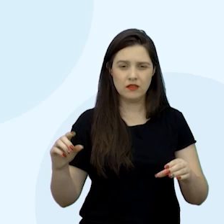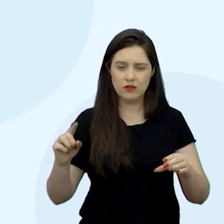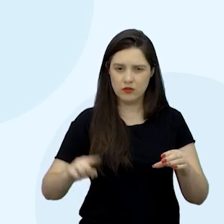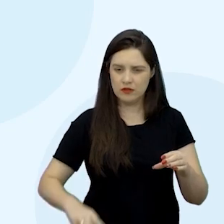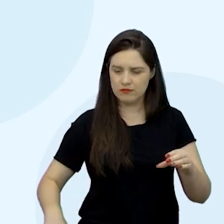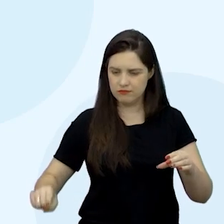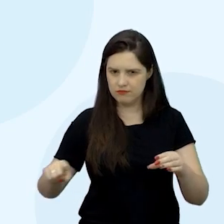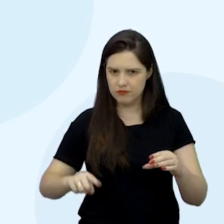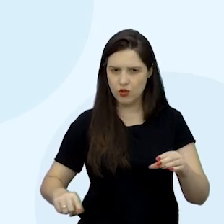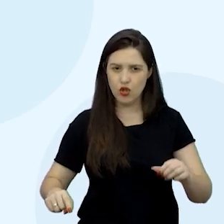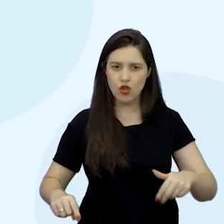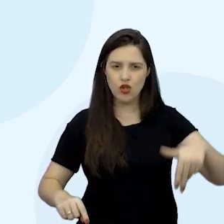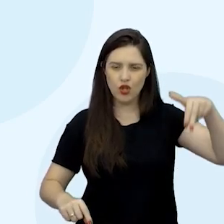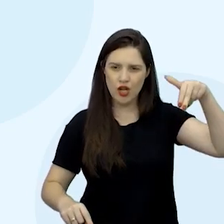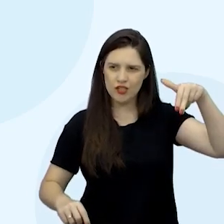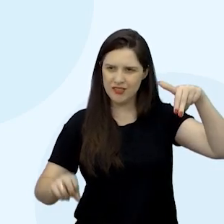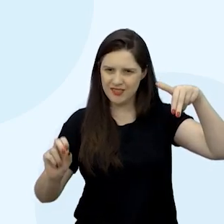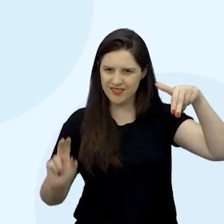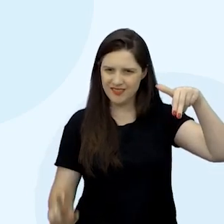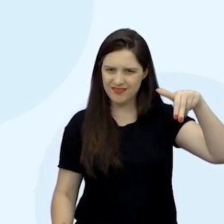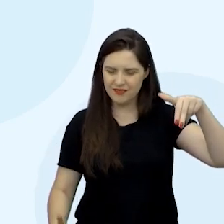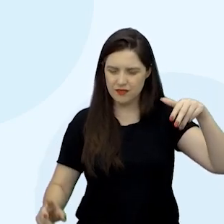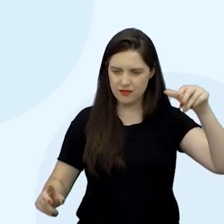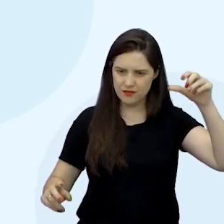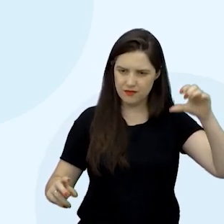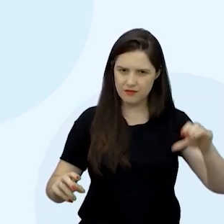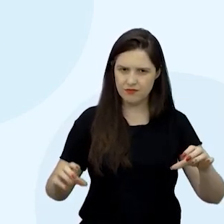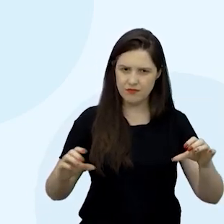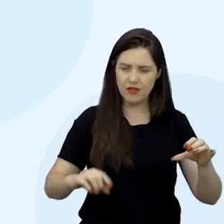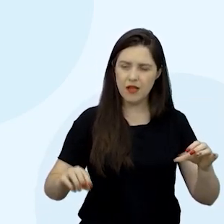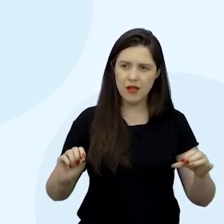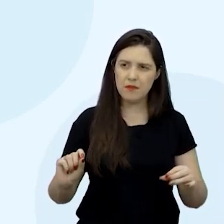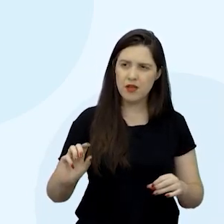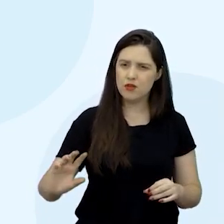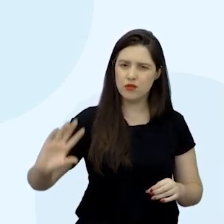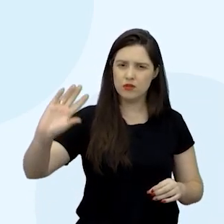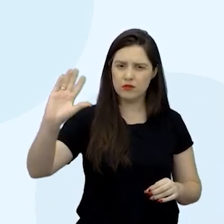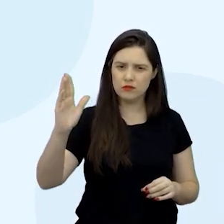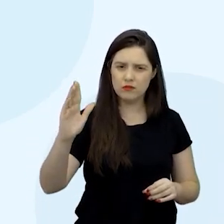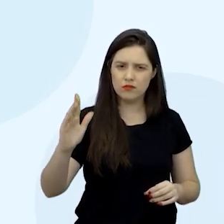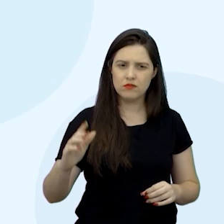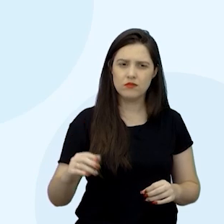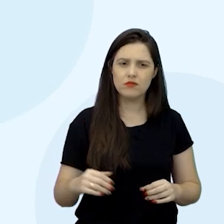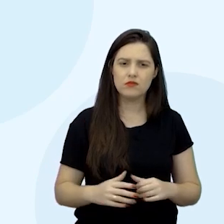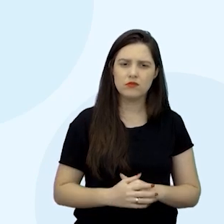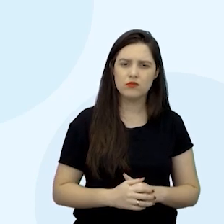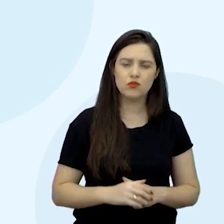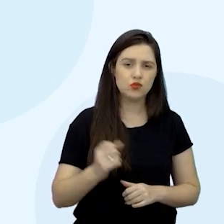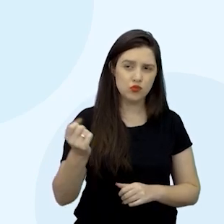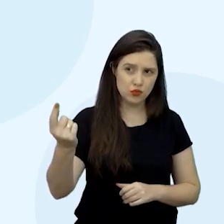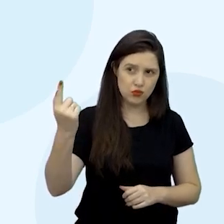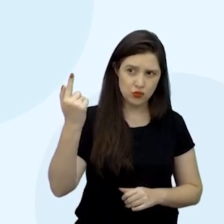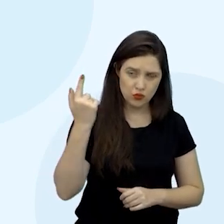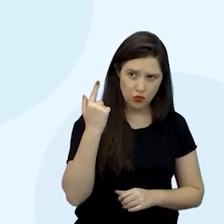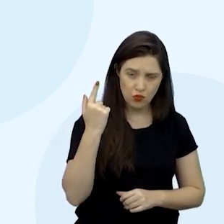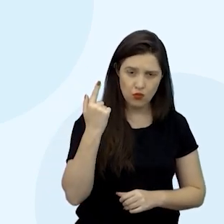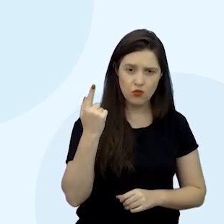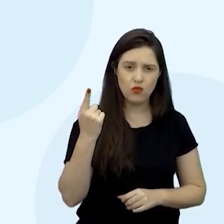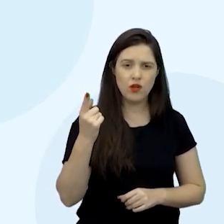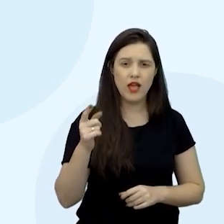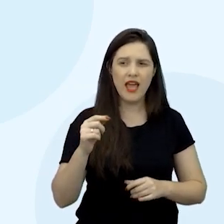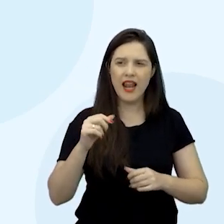magnético em volta da Terra também, aí, no caso. E aí o que acontece? Quando vem partículas, né, partículas do Sol, essas